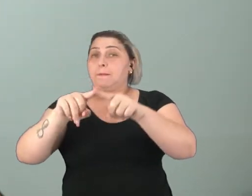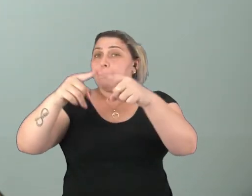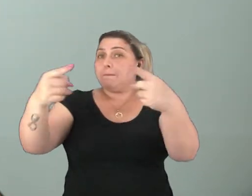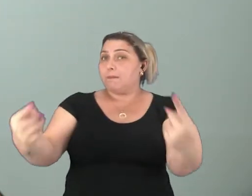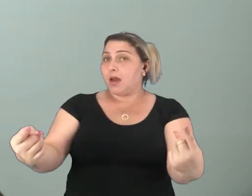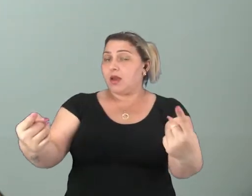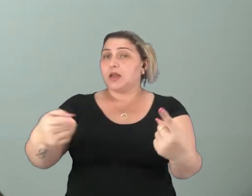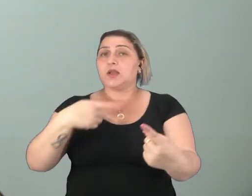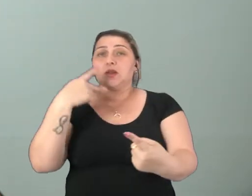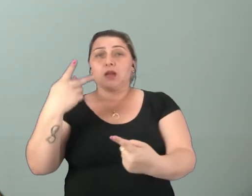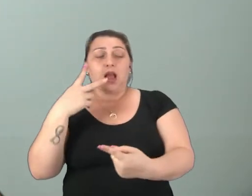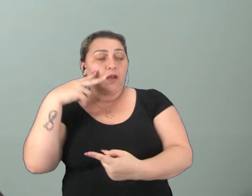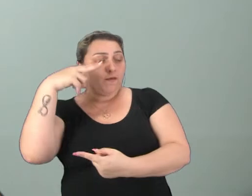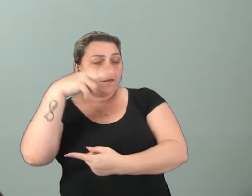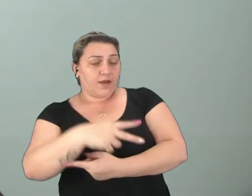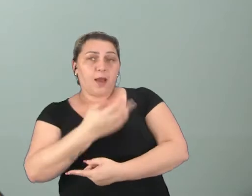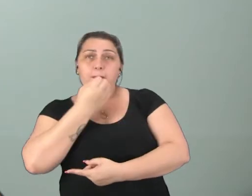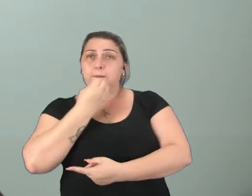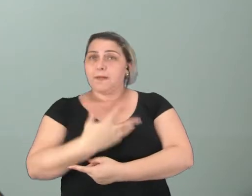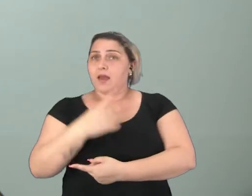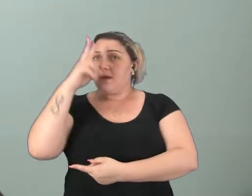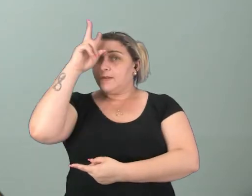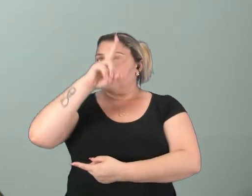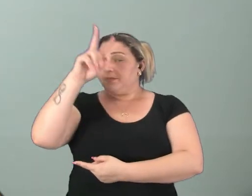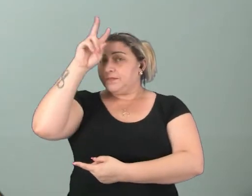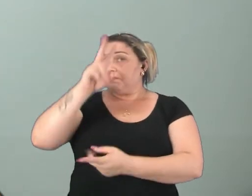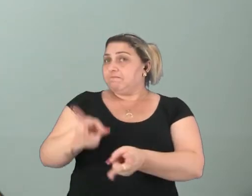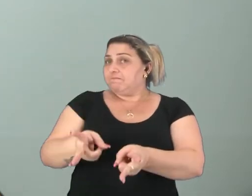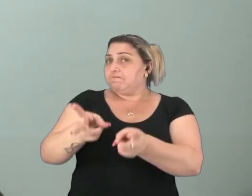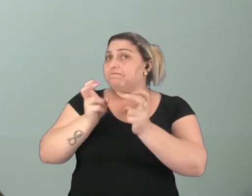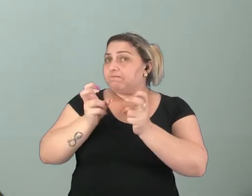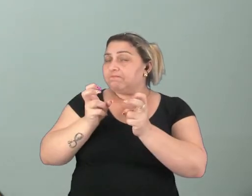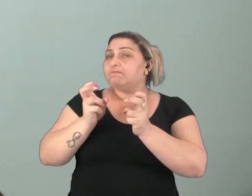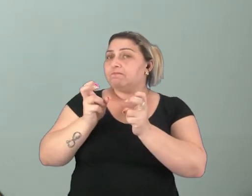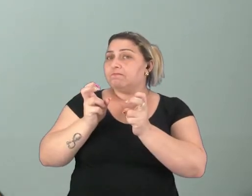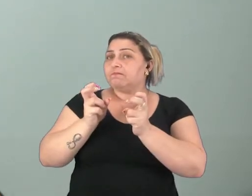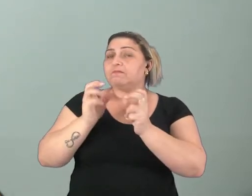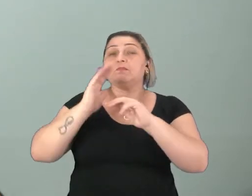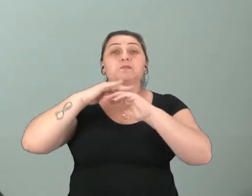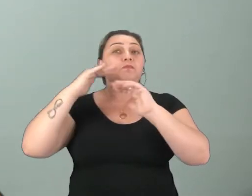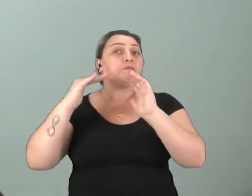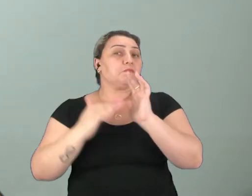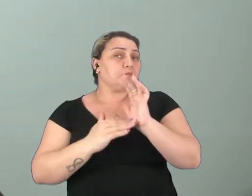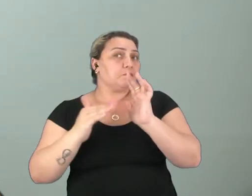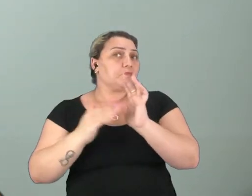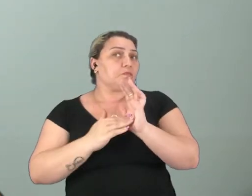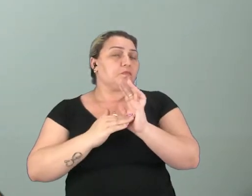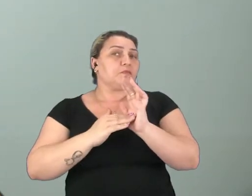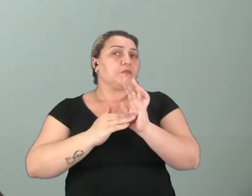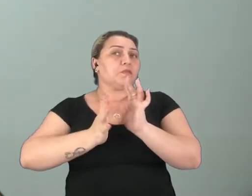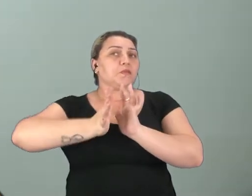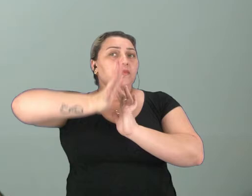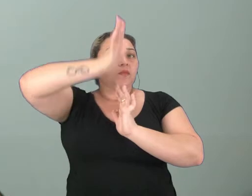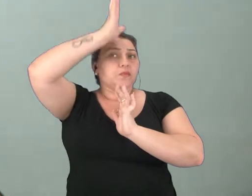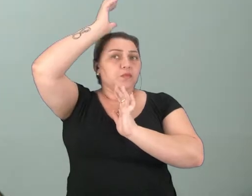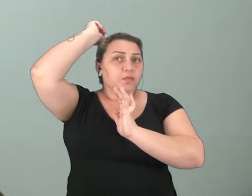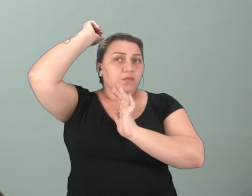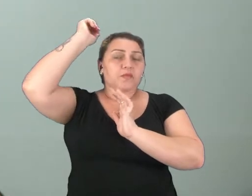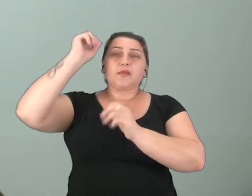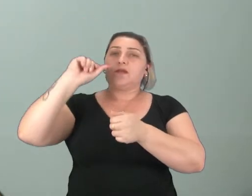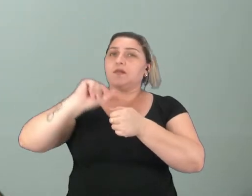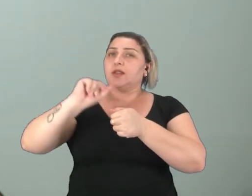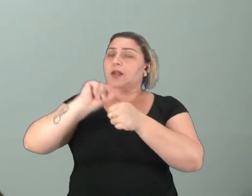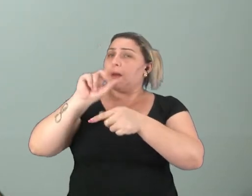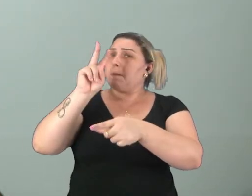Mas, quando nós observamos bem a história, nós percebemos que tudo isso que o galo fez foi